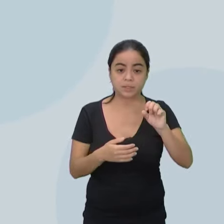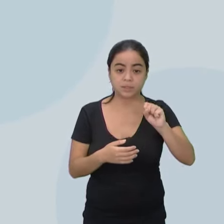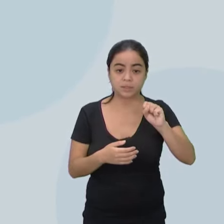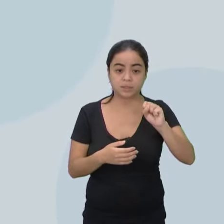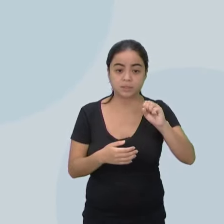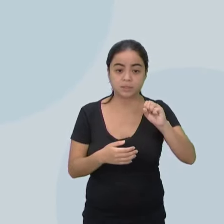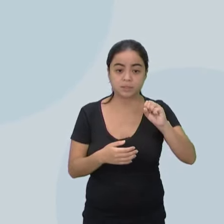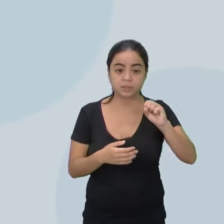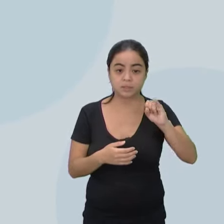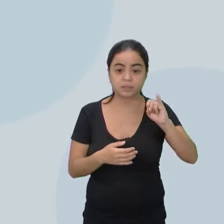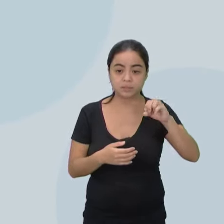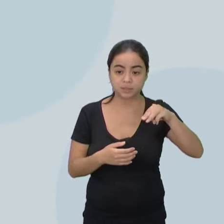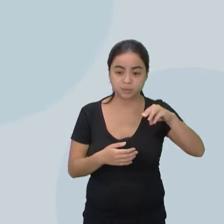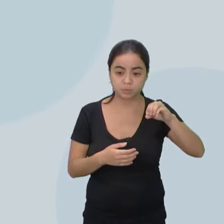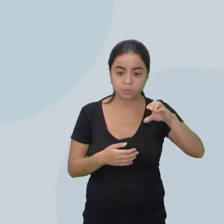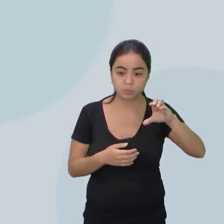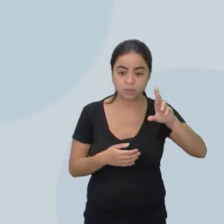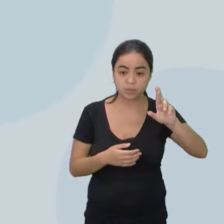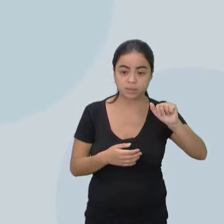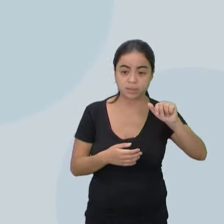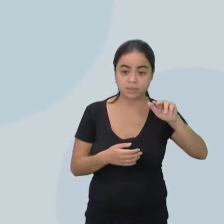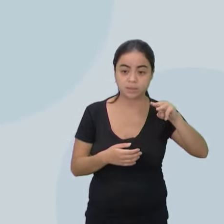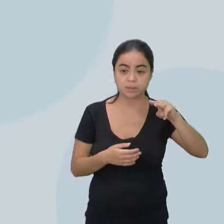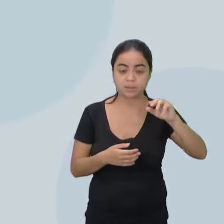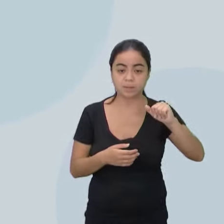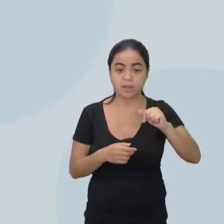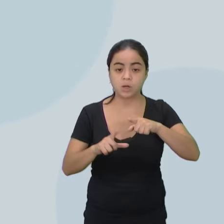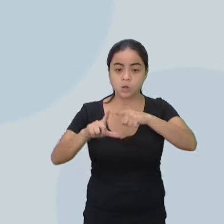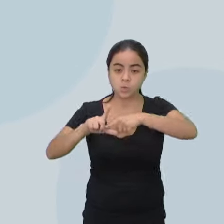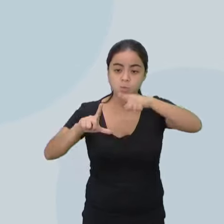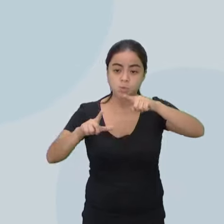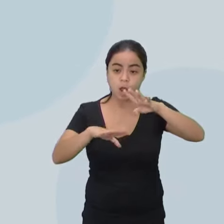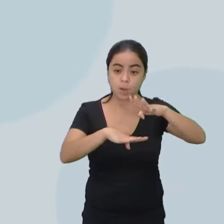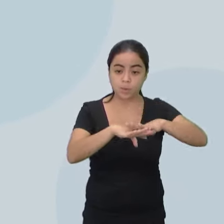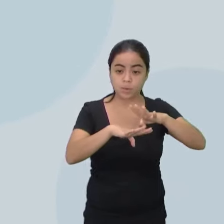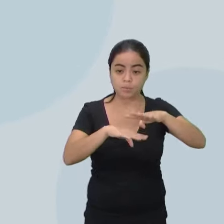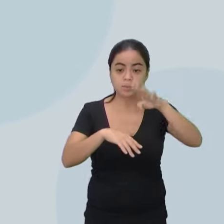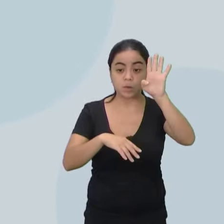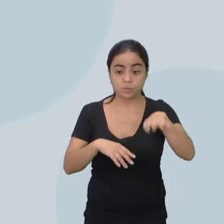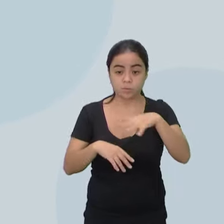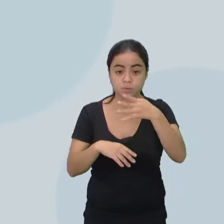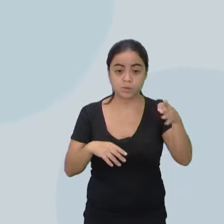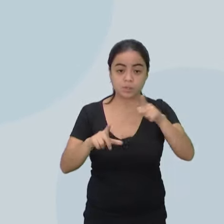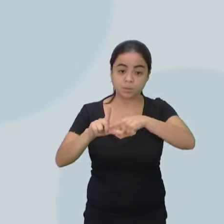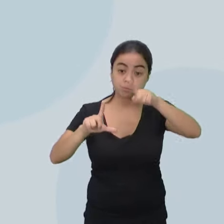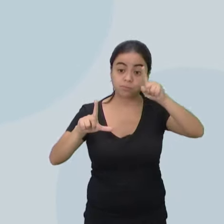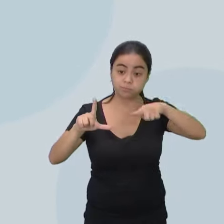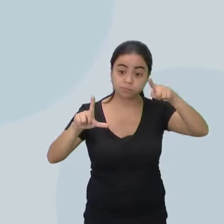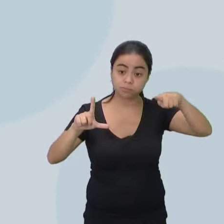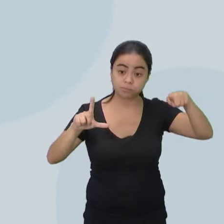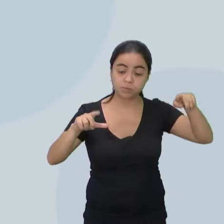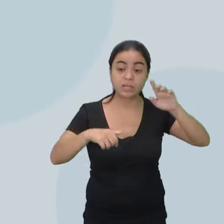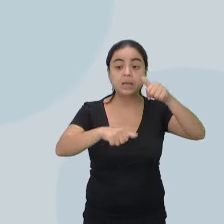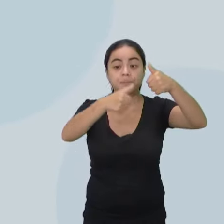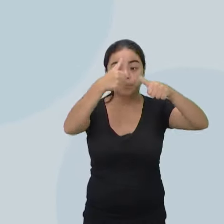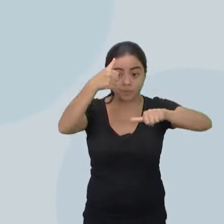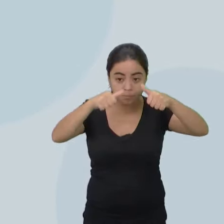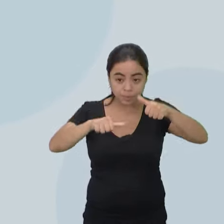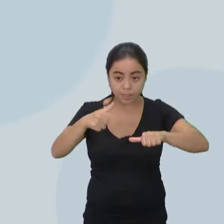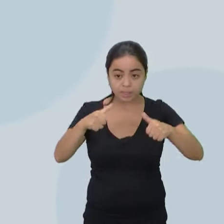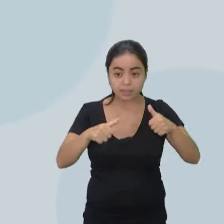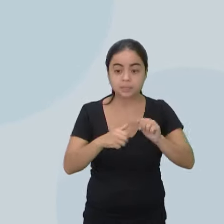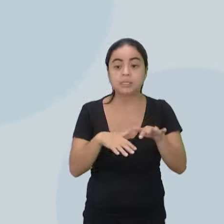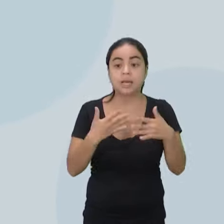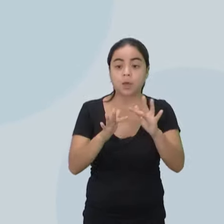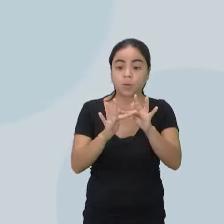sismogramas. Ó, sismogramas são os gráficos, né? A partir dos quais os abalos são medidos e analisados. Então, o princípio físico